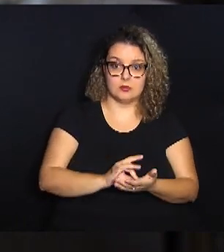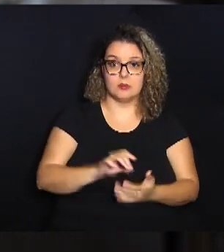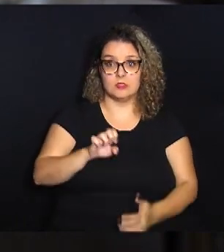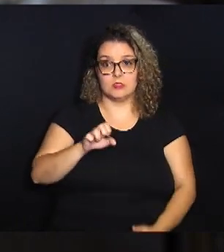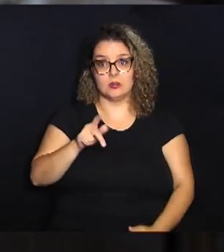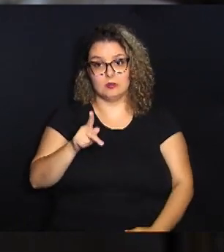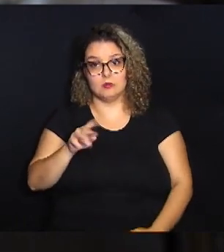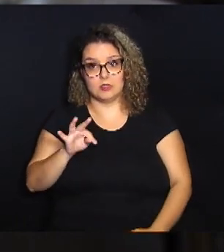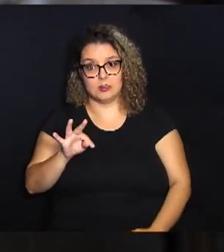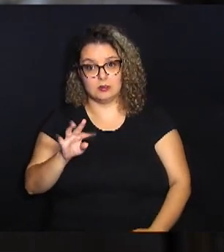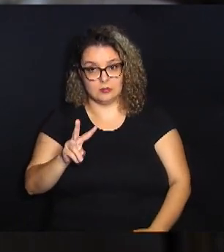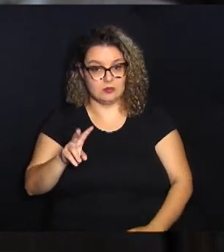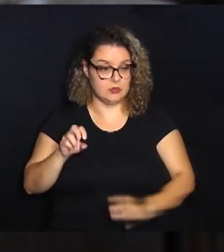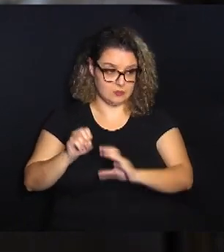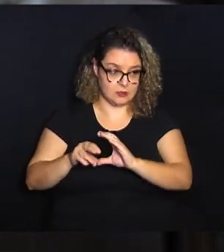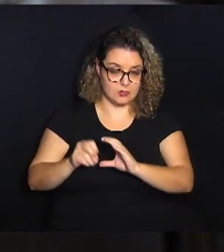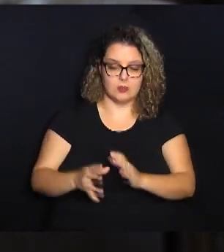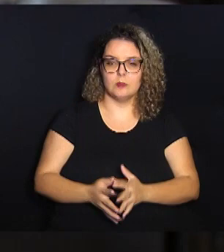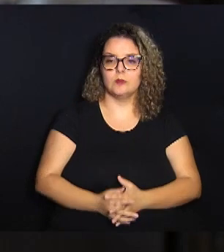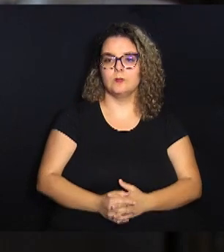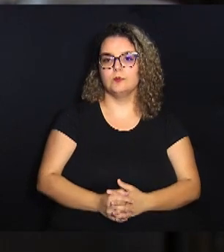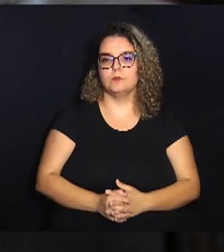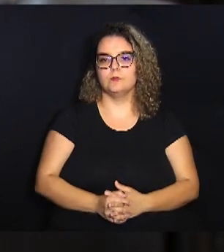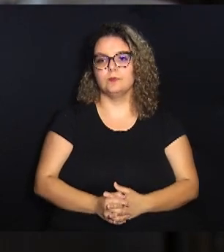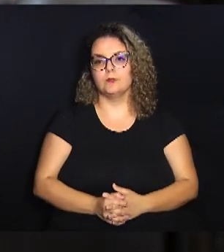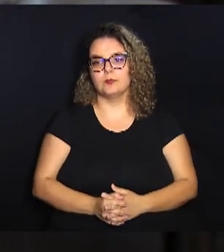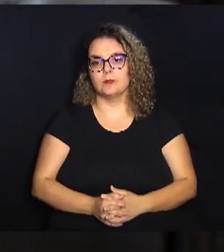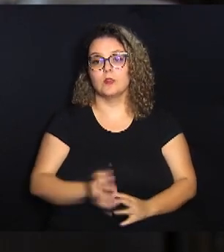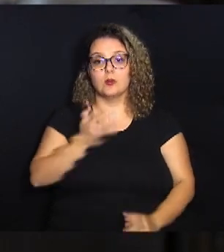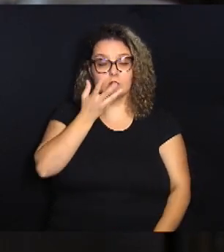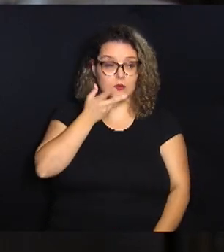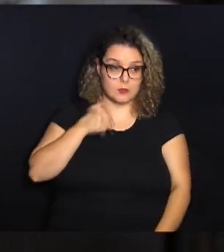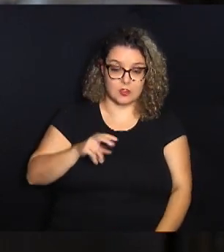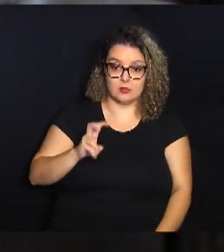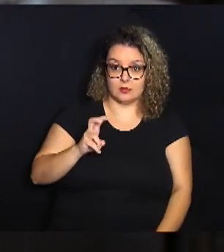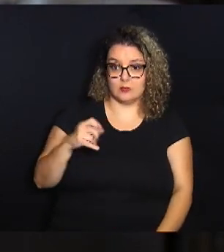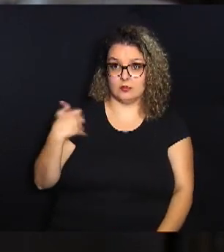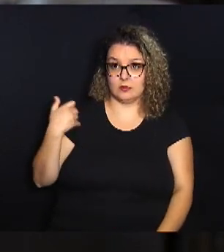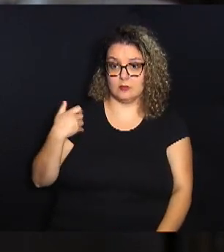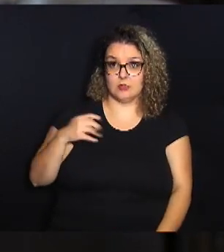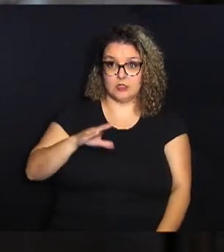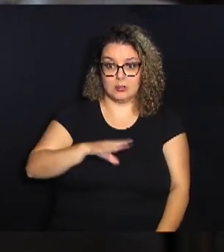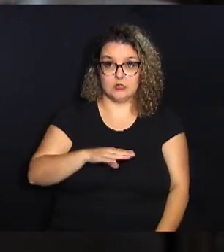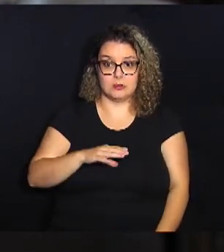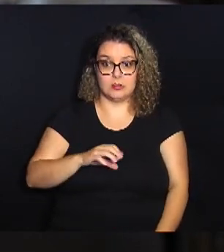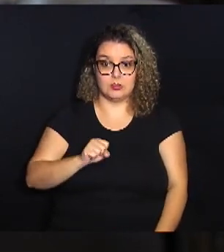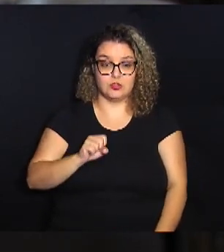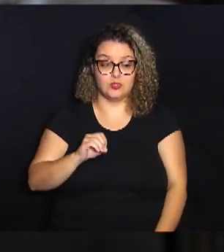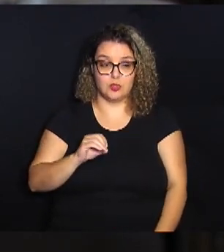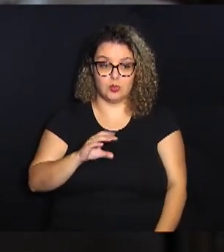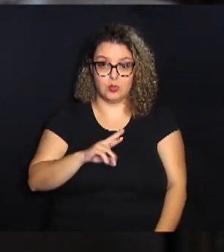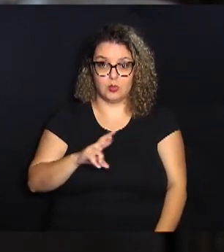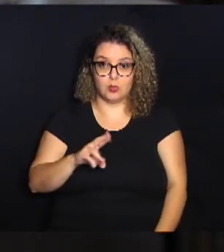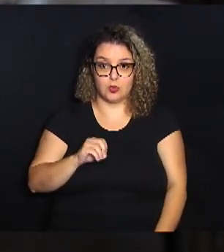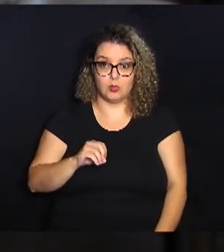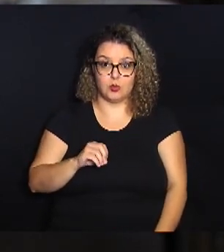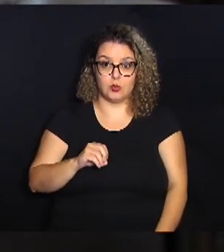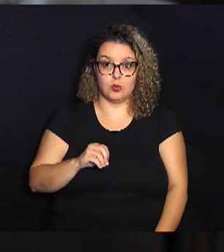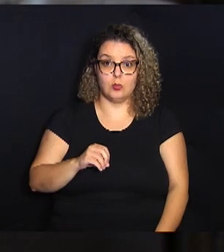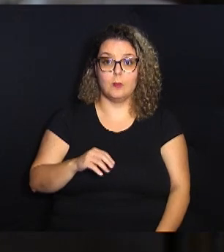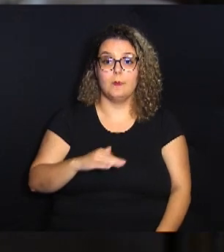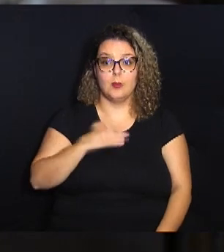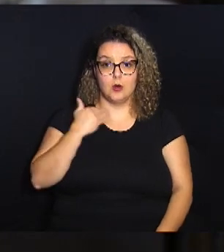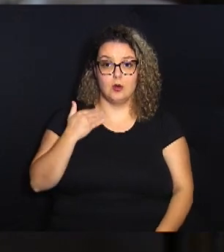IPTV, onde uma criança de 5 anos em Socorro morreu num acidente de